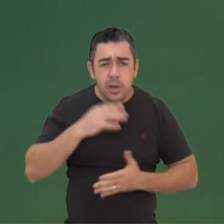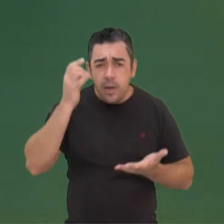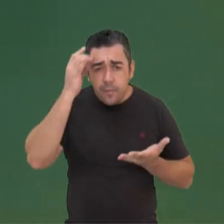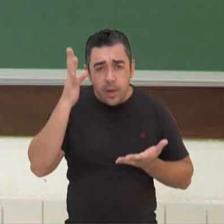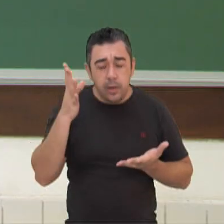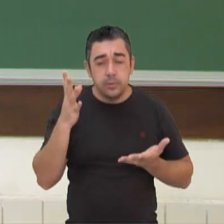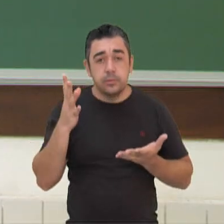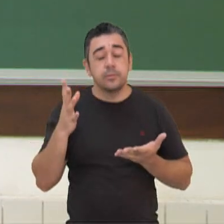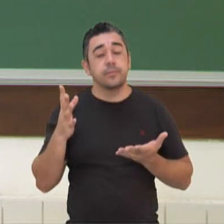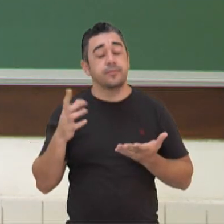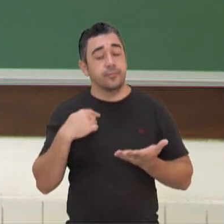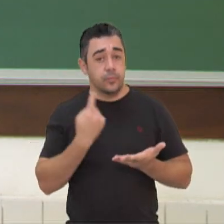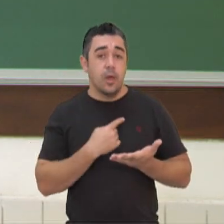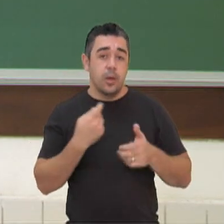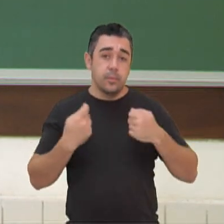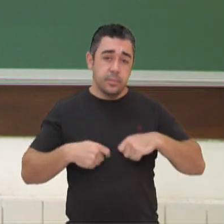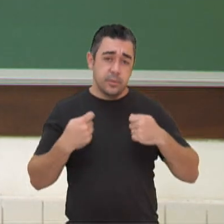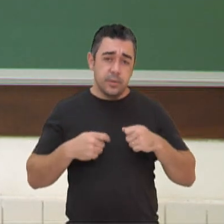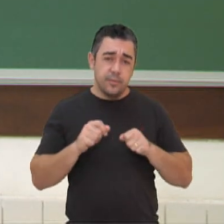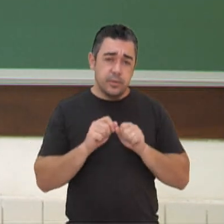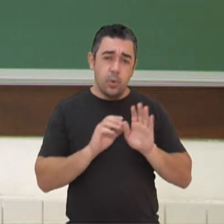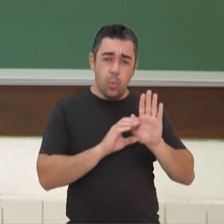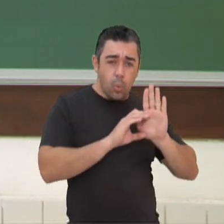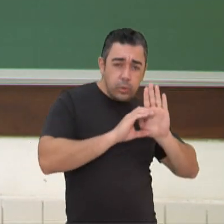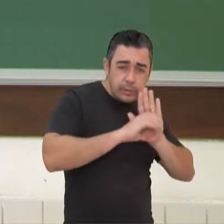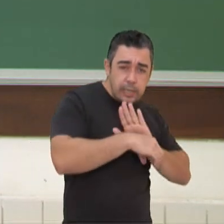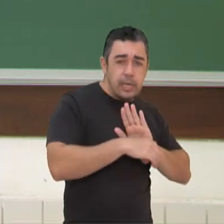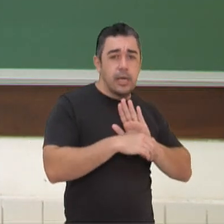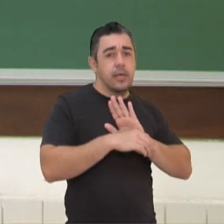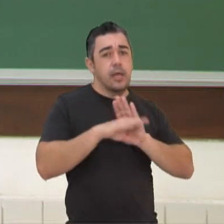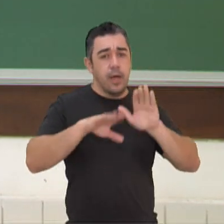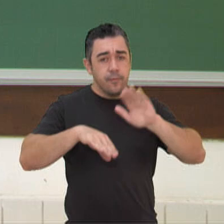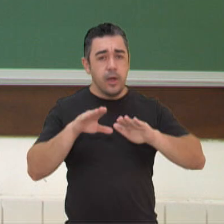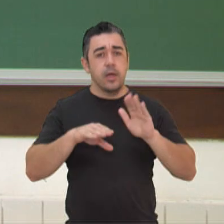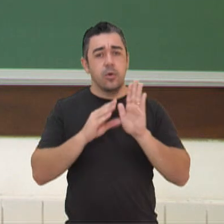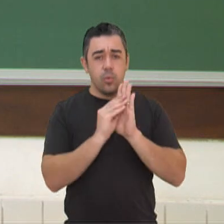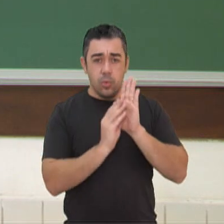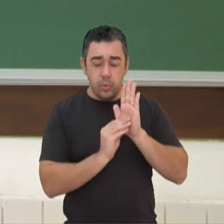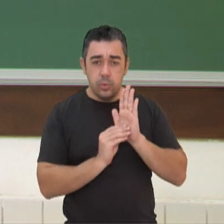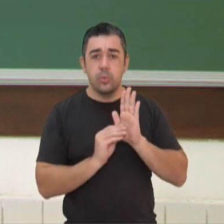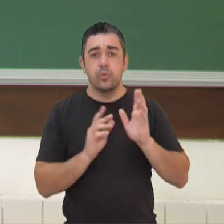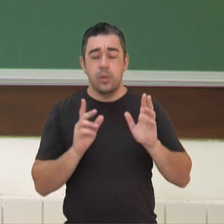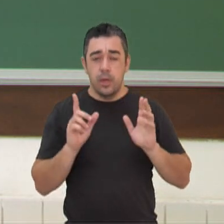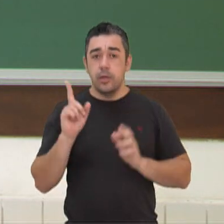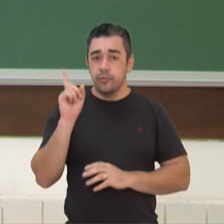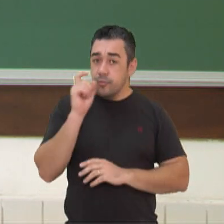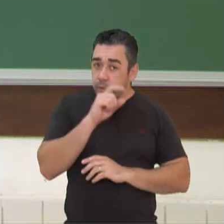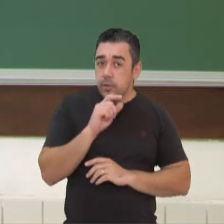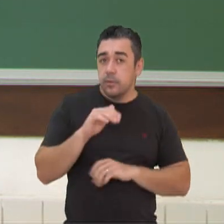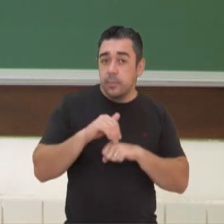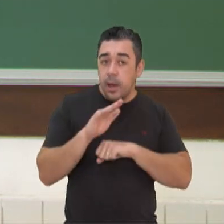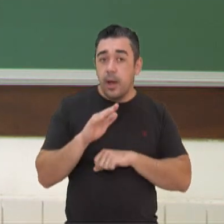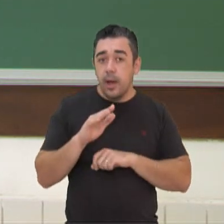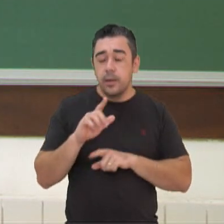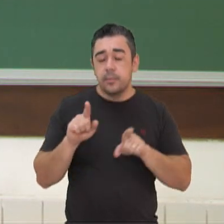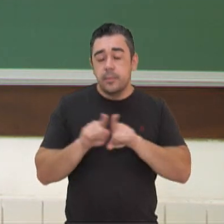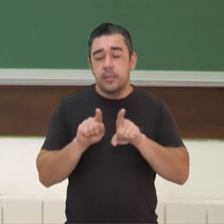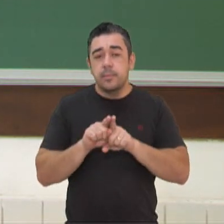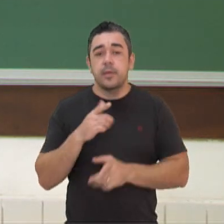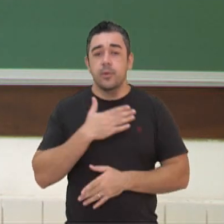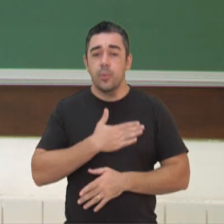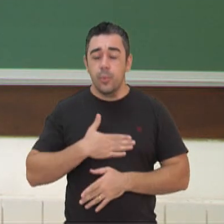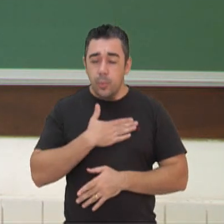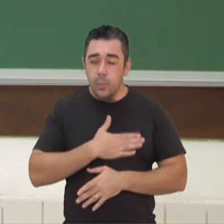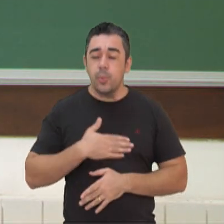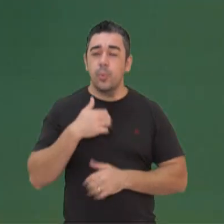fácil. Logicamente que os conceitos, né, os conteúdos de uma forma mais genérica, conceitual, é bem gostoso de aprender,